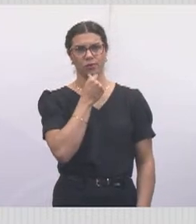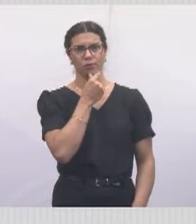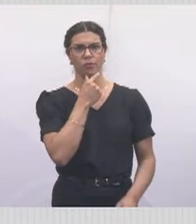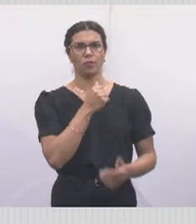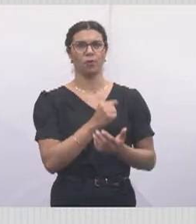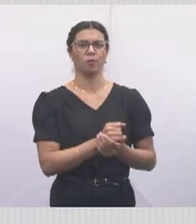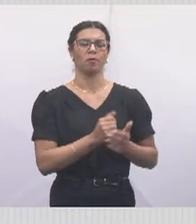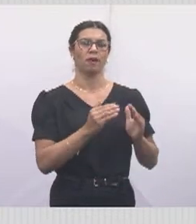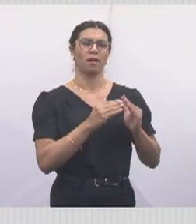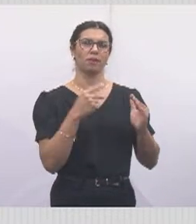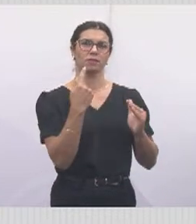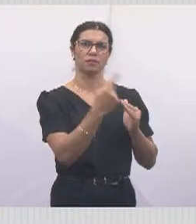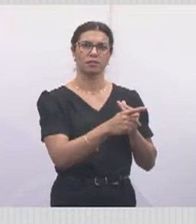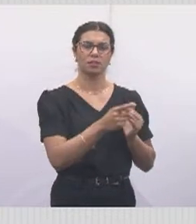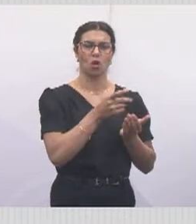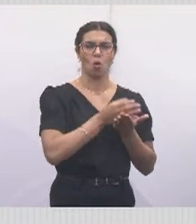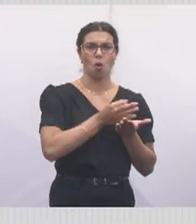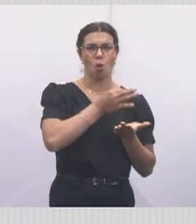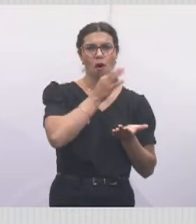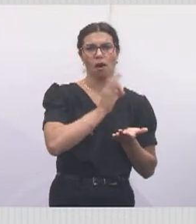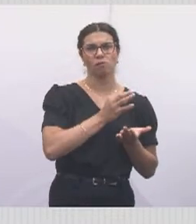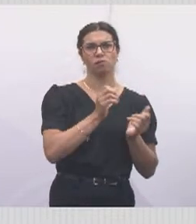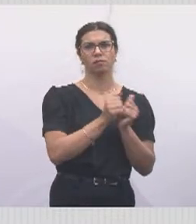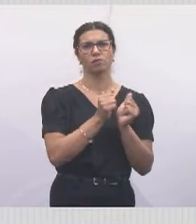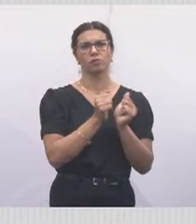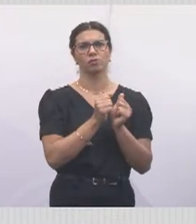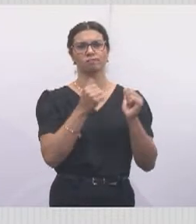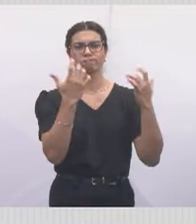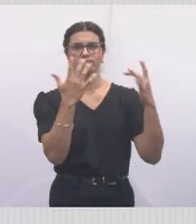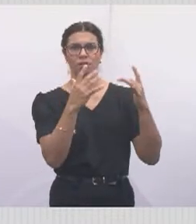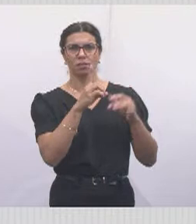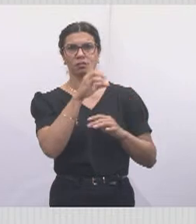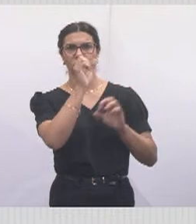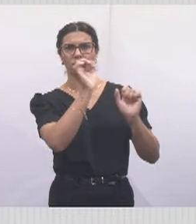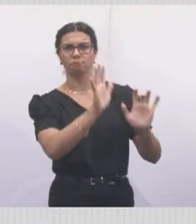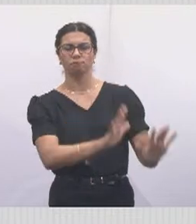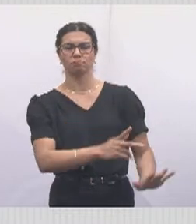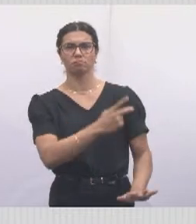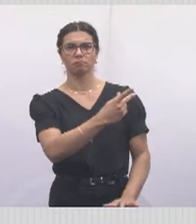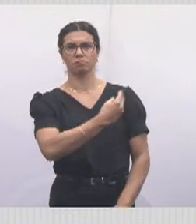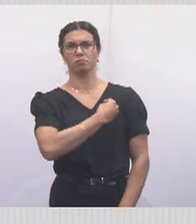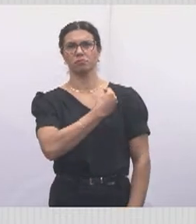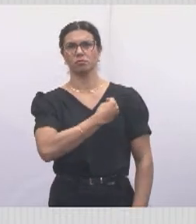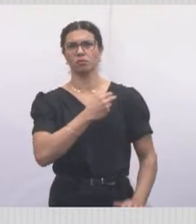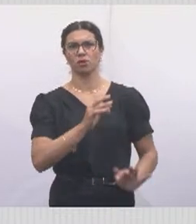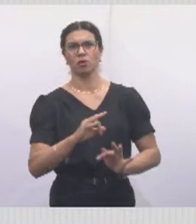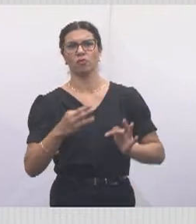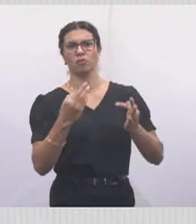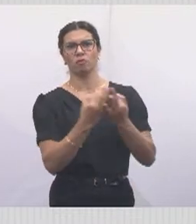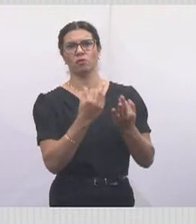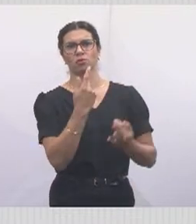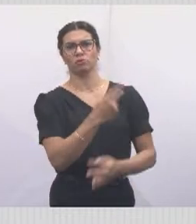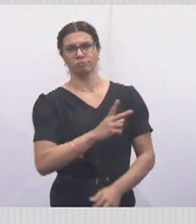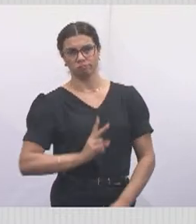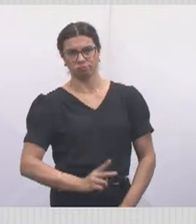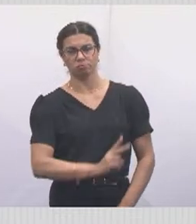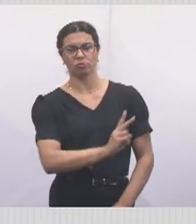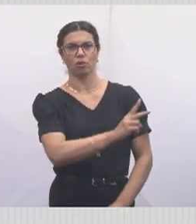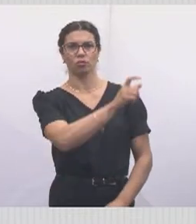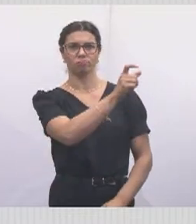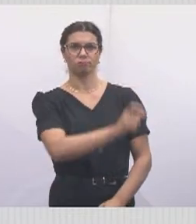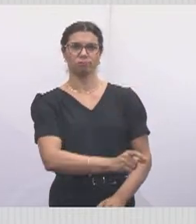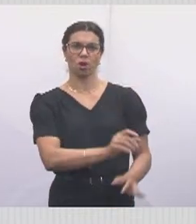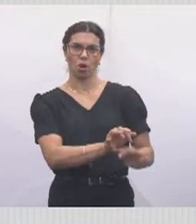lá. A gente tomou um café. Obrigado, viu, seu Antônio. Parabéns. Deus abençoe a vida do senhor e da família. Continue sendo sempre essa